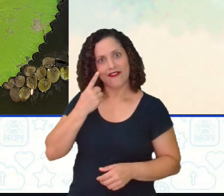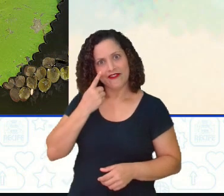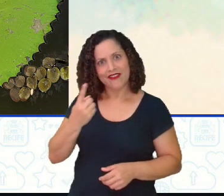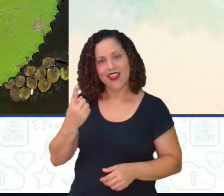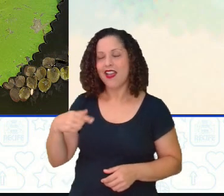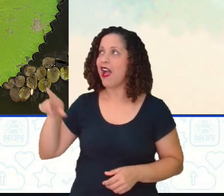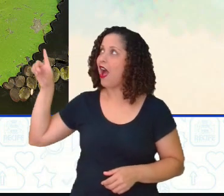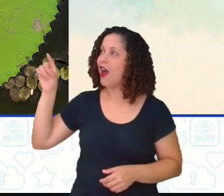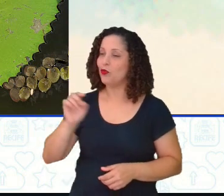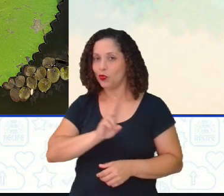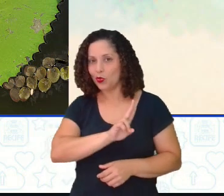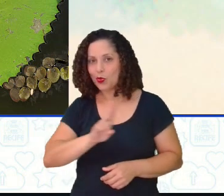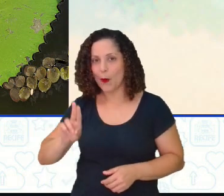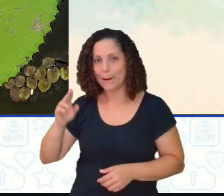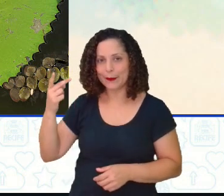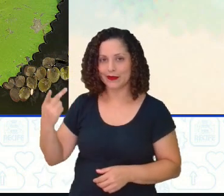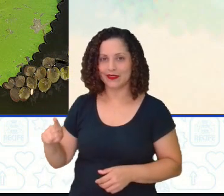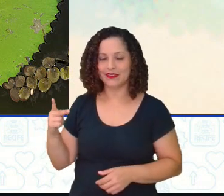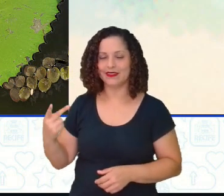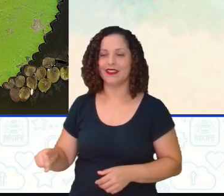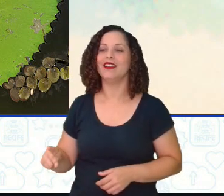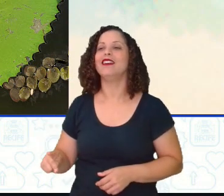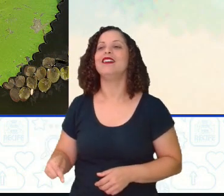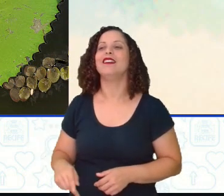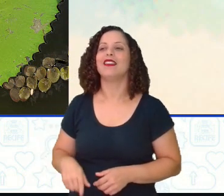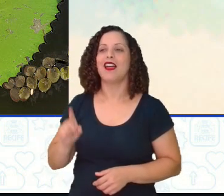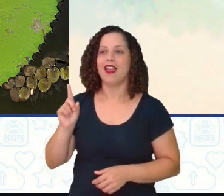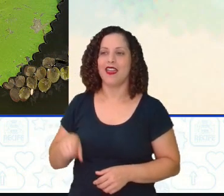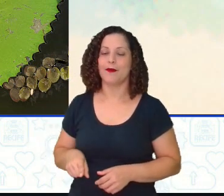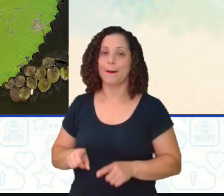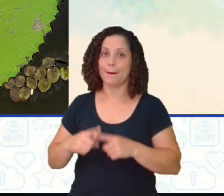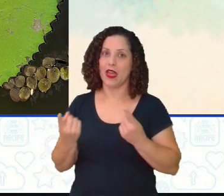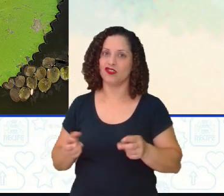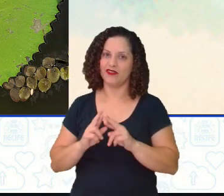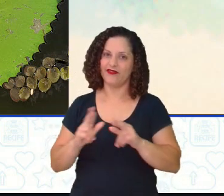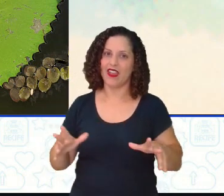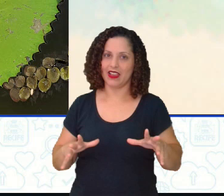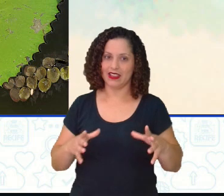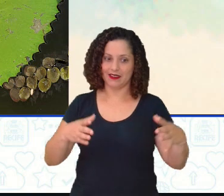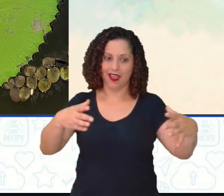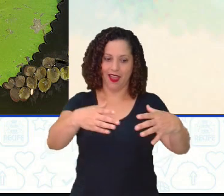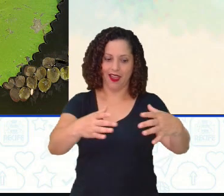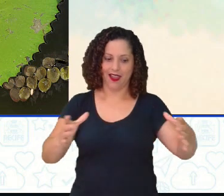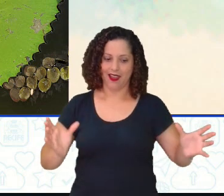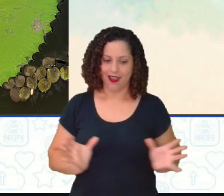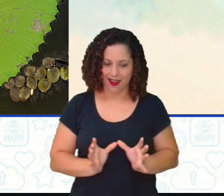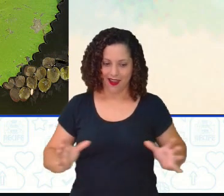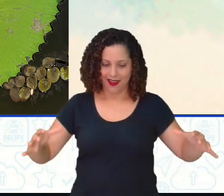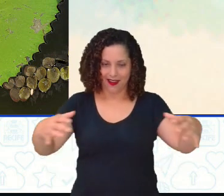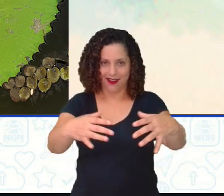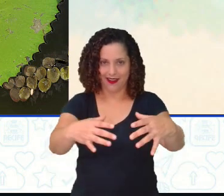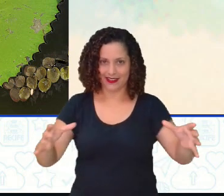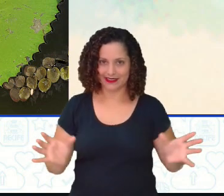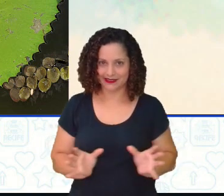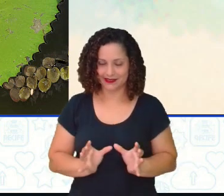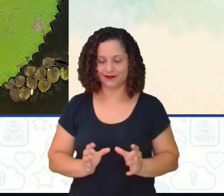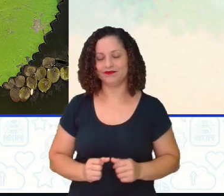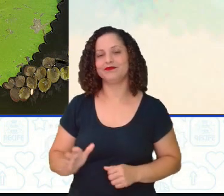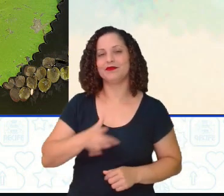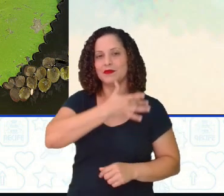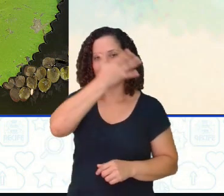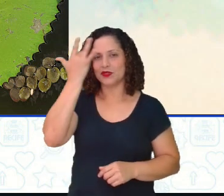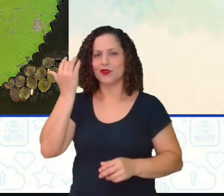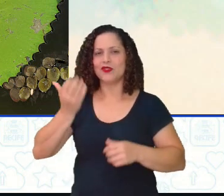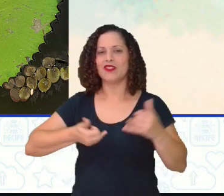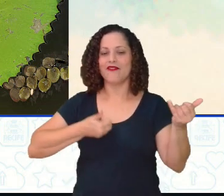esse nome, mas não temos hoje, né, a Vitória Régia para ser conhecida. E aí algumas pessoas, né, colocam